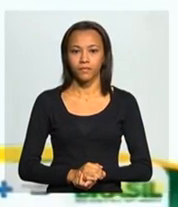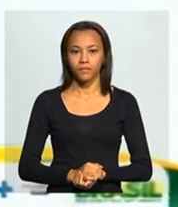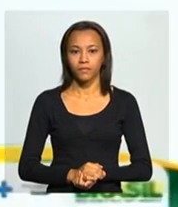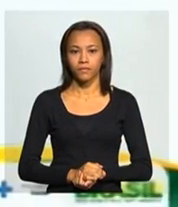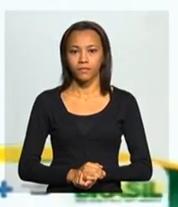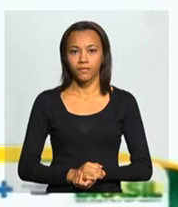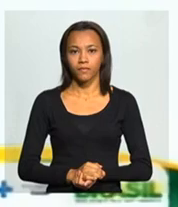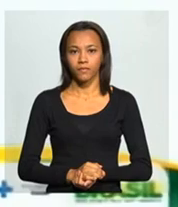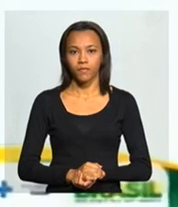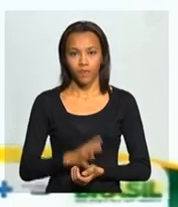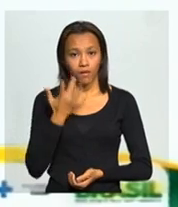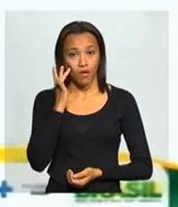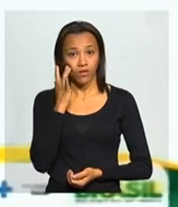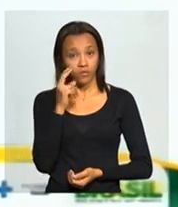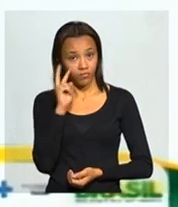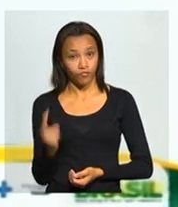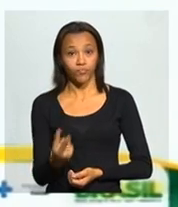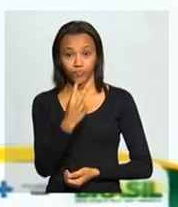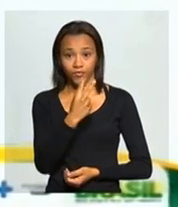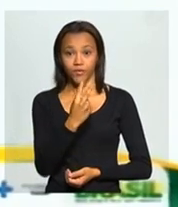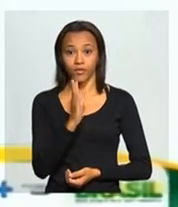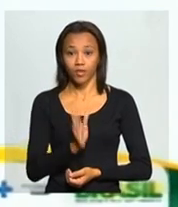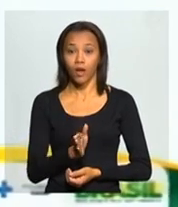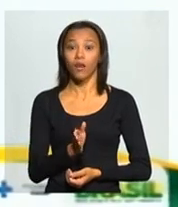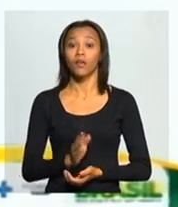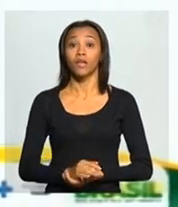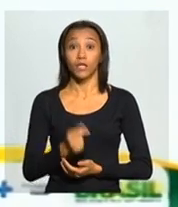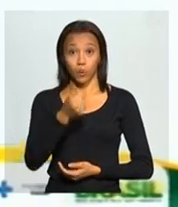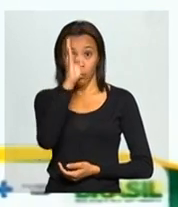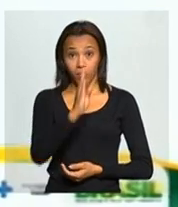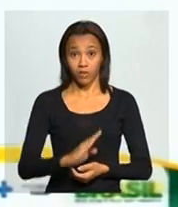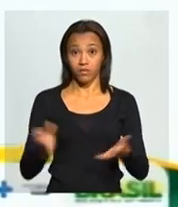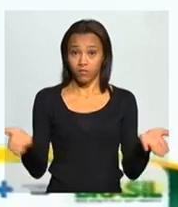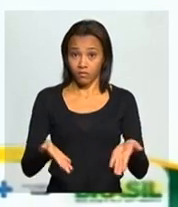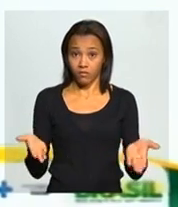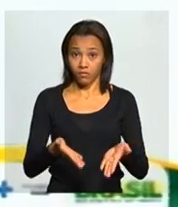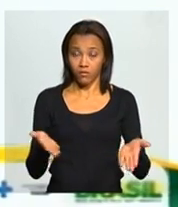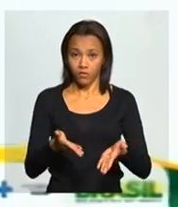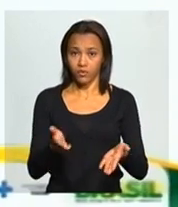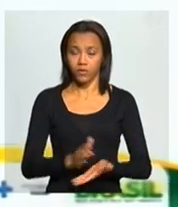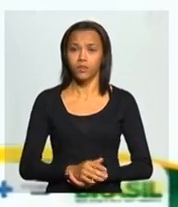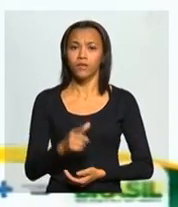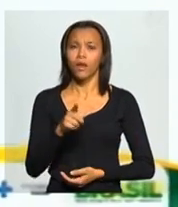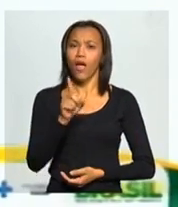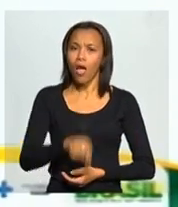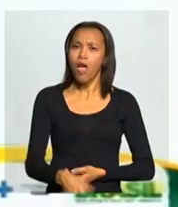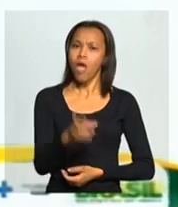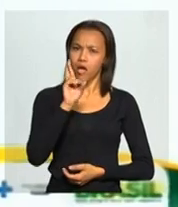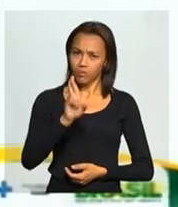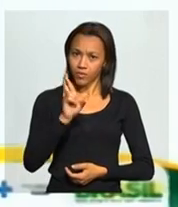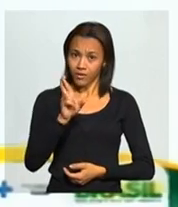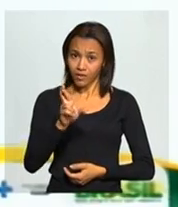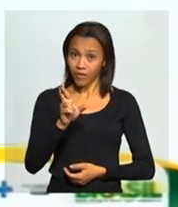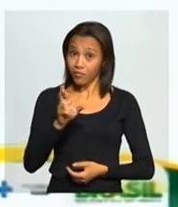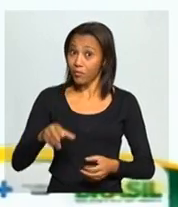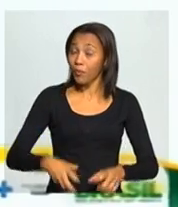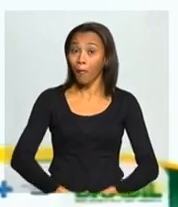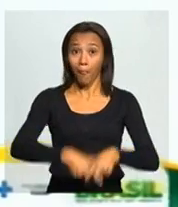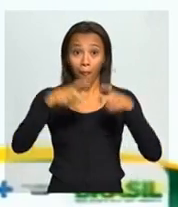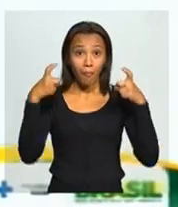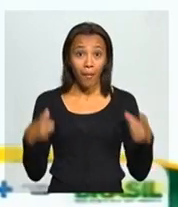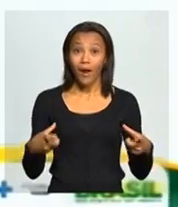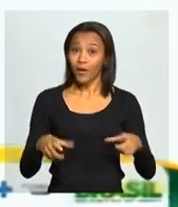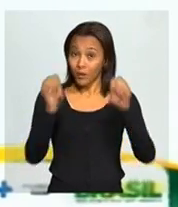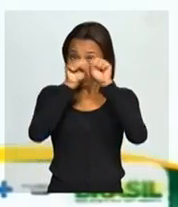Acho que nós temos repetido isso insistentemente. O Brasil hoje detém e é responsável pelo maior sistema público de transplantes do